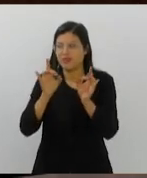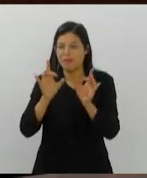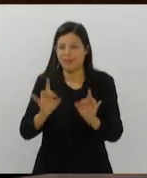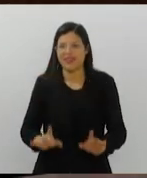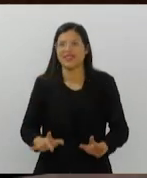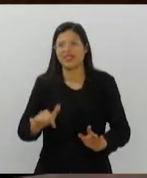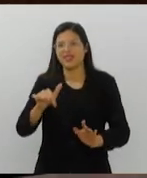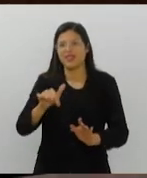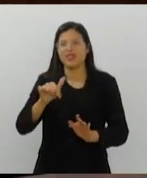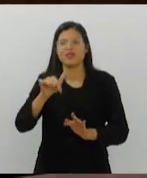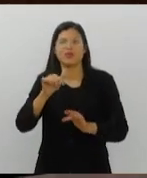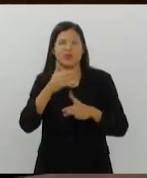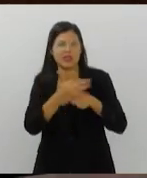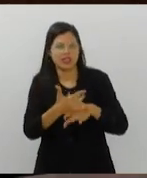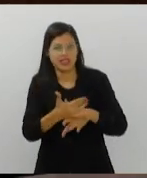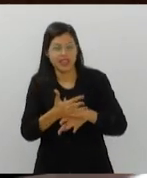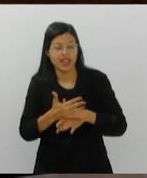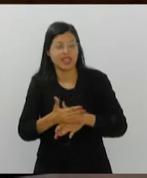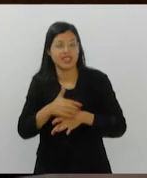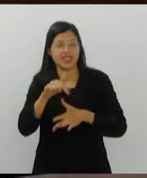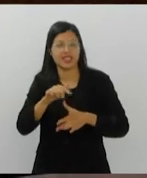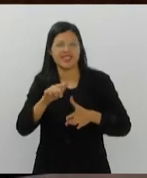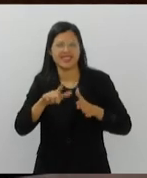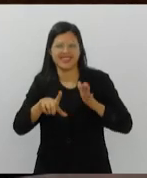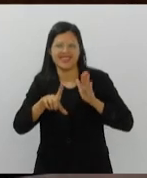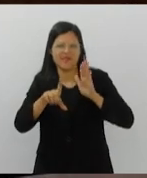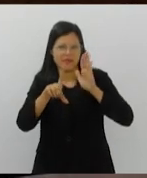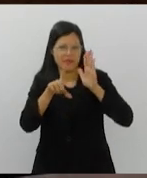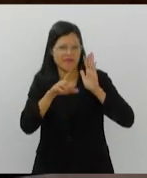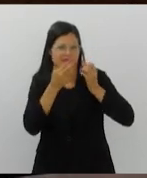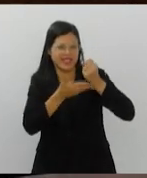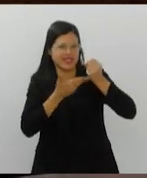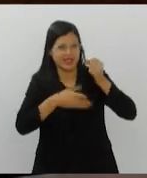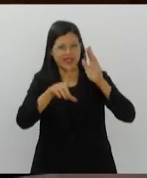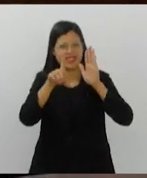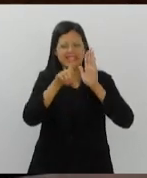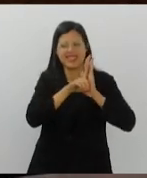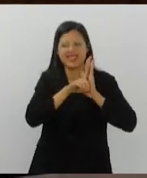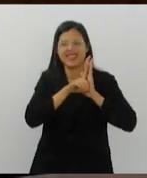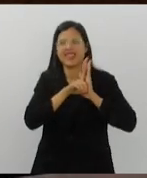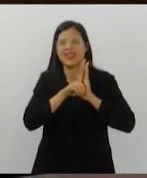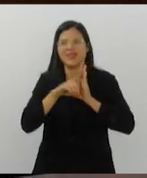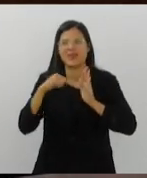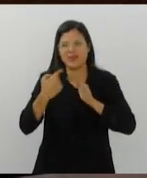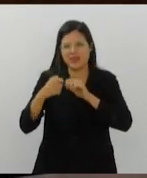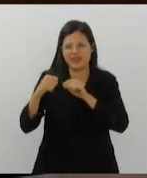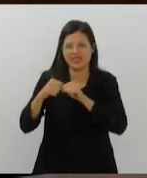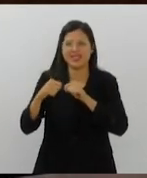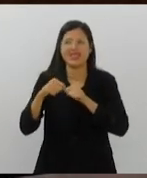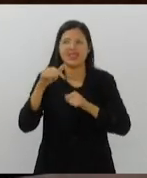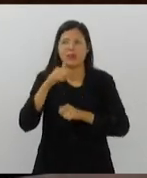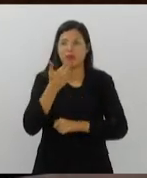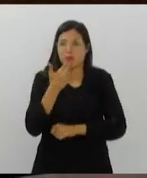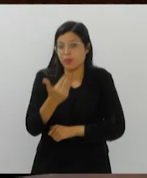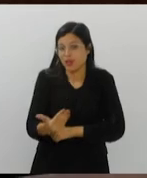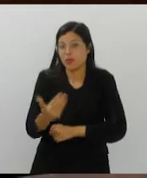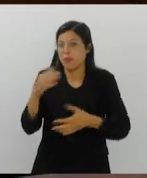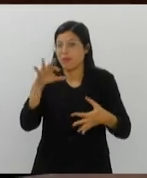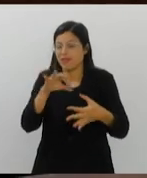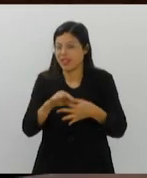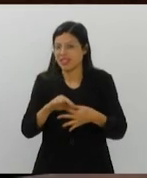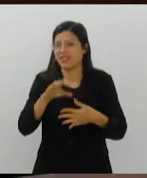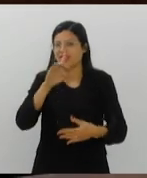baseada nessa lei, deputada Marta Rocha, nessa lei que nós fizemos de internalização da DECRADE. Então, tem